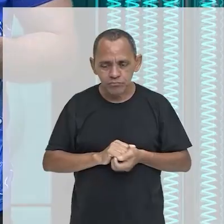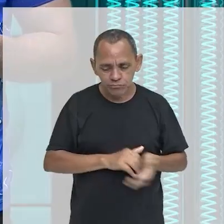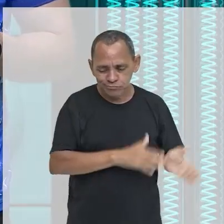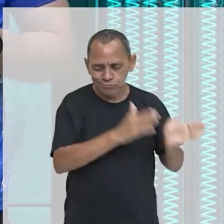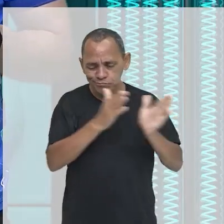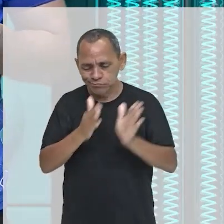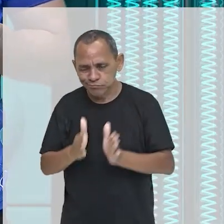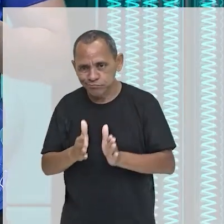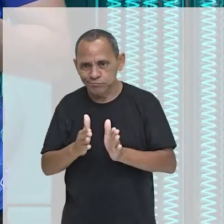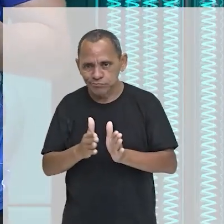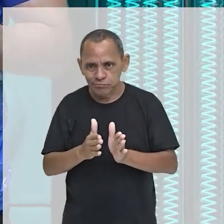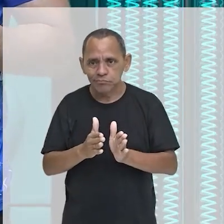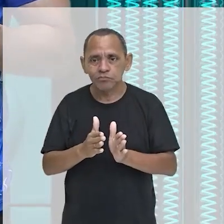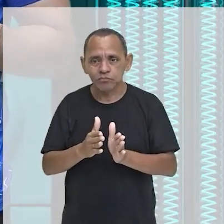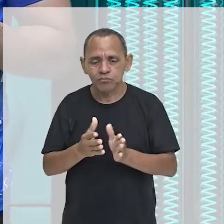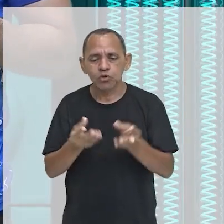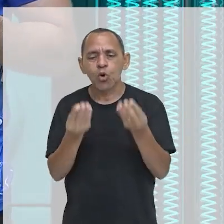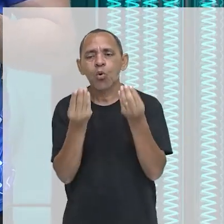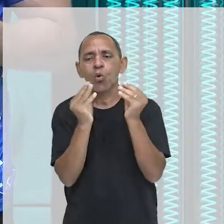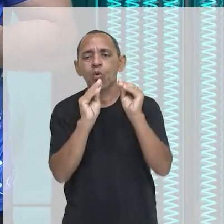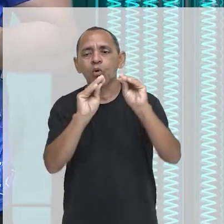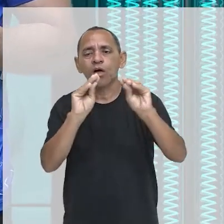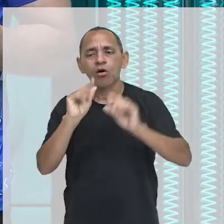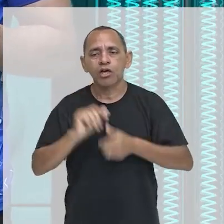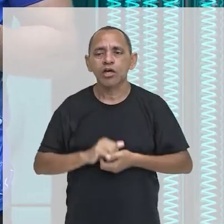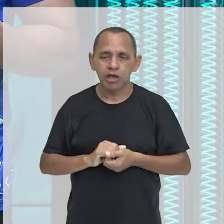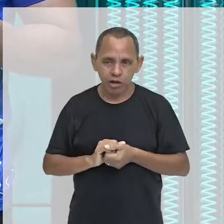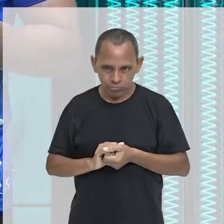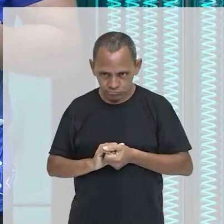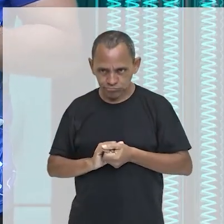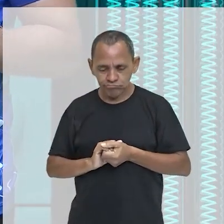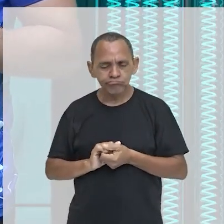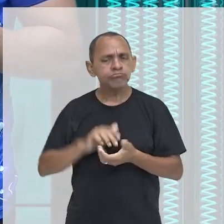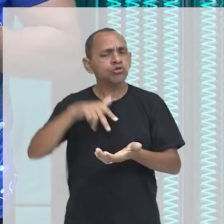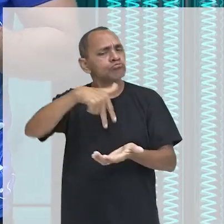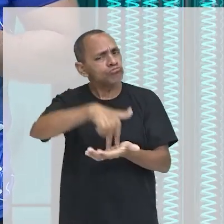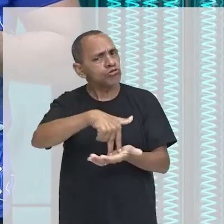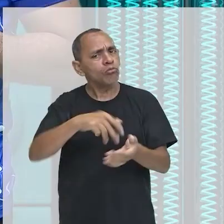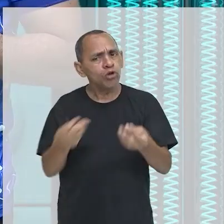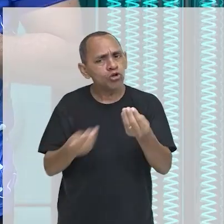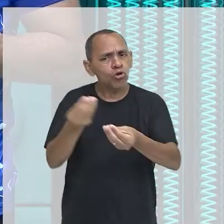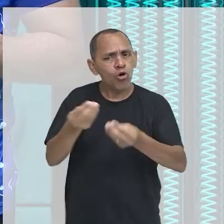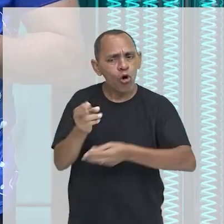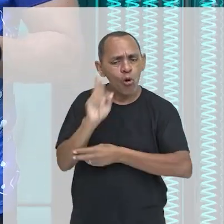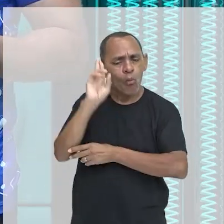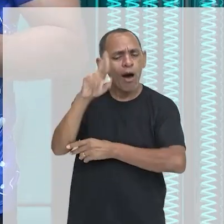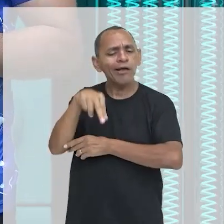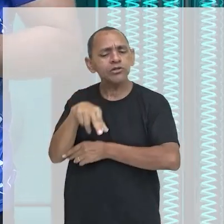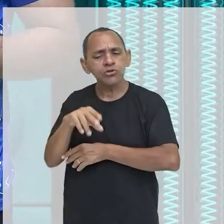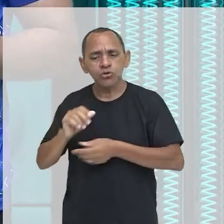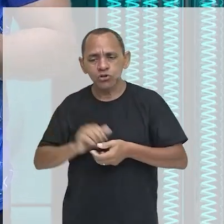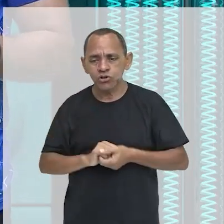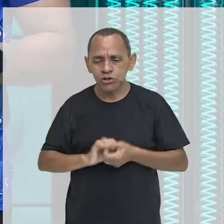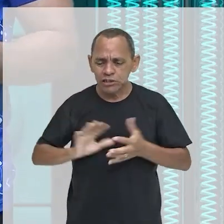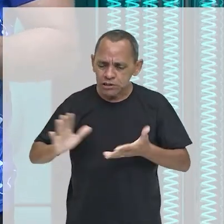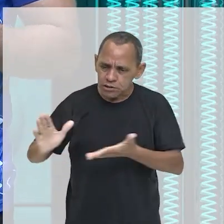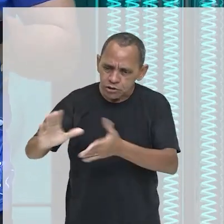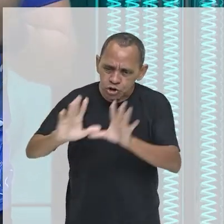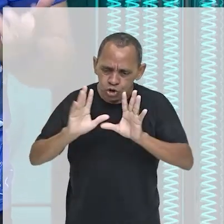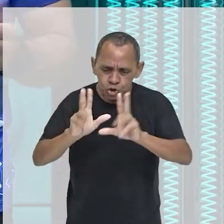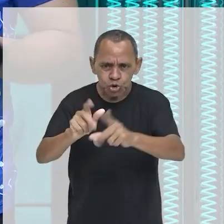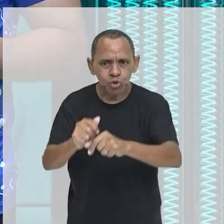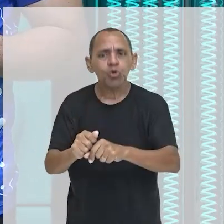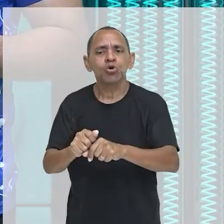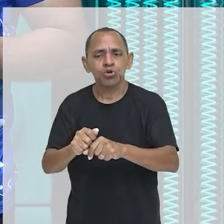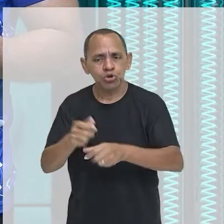texto, você vai colocar seu posicionamento, as razões, né, vai colocar ali então todos os argumentos a